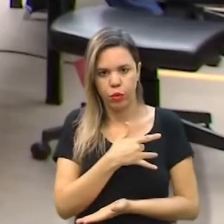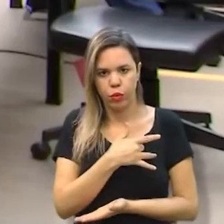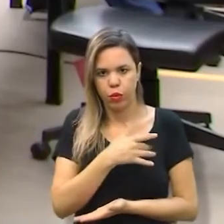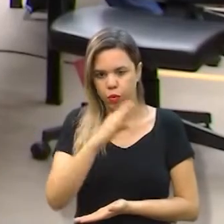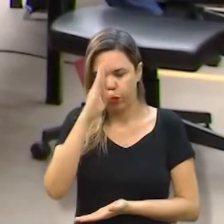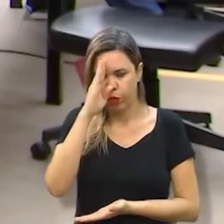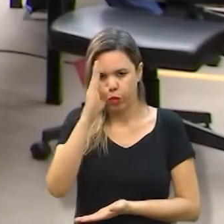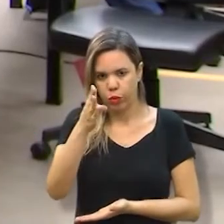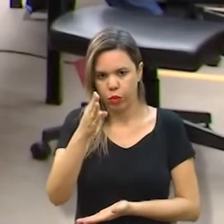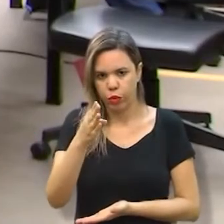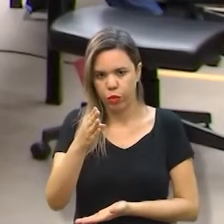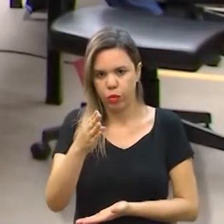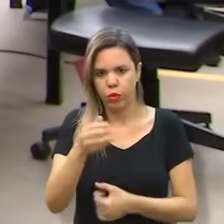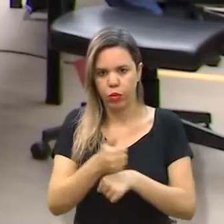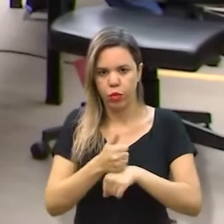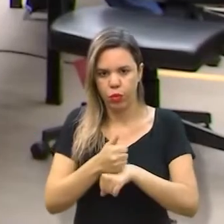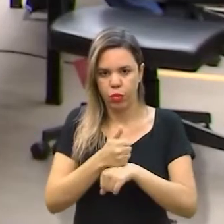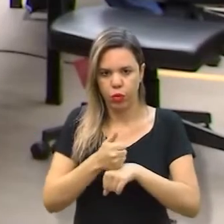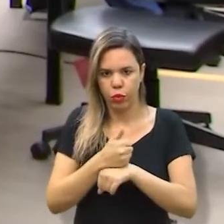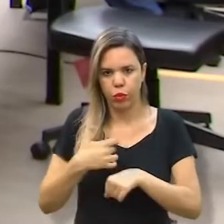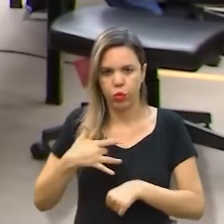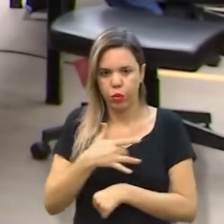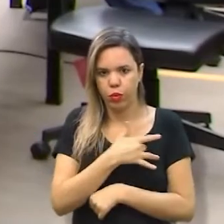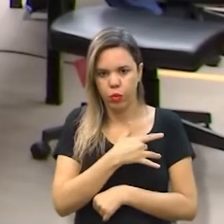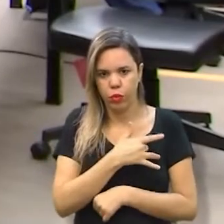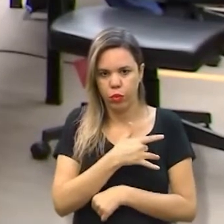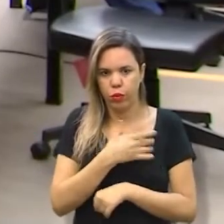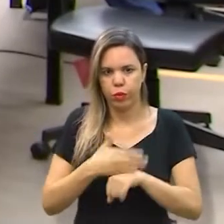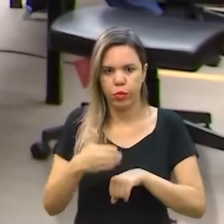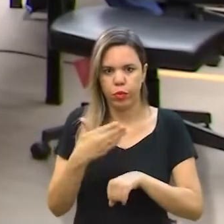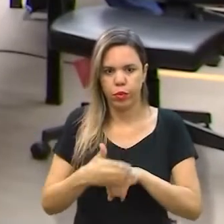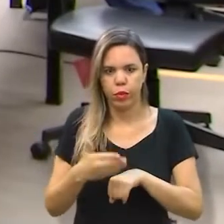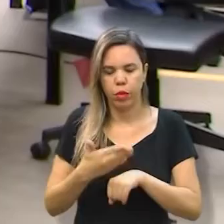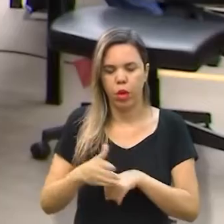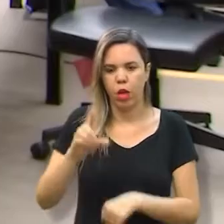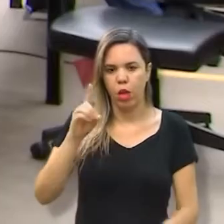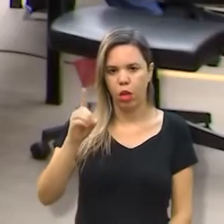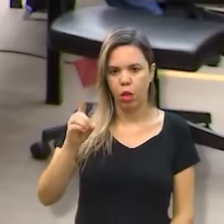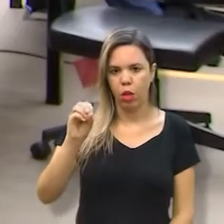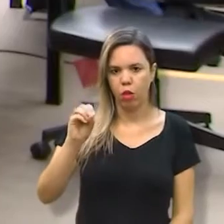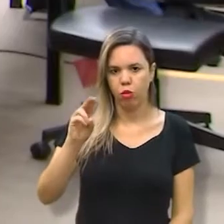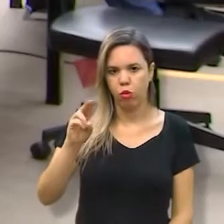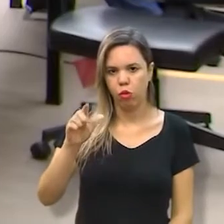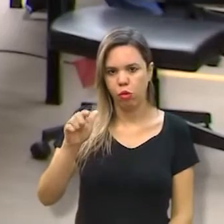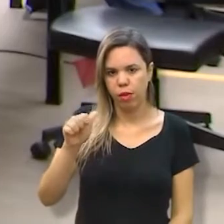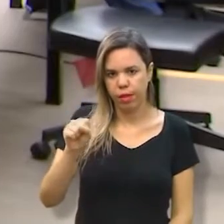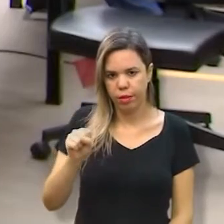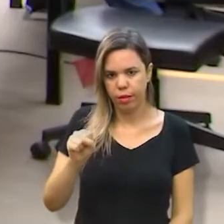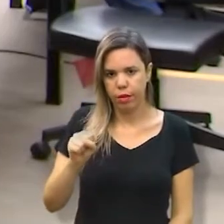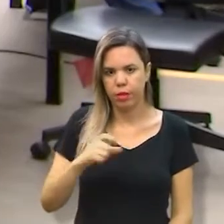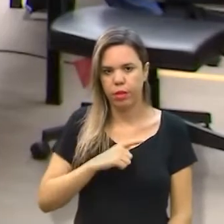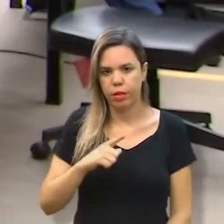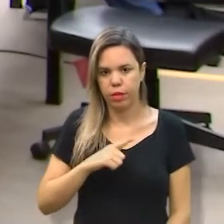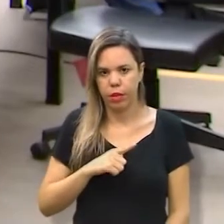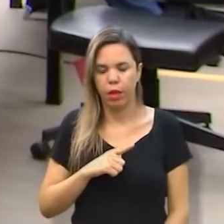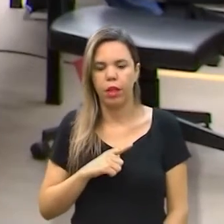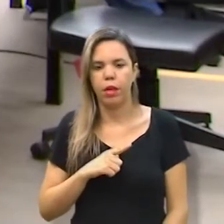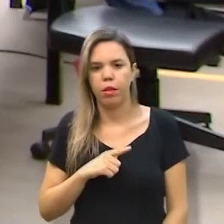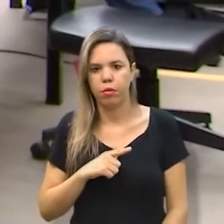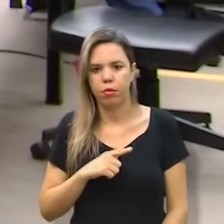saúde, principalmente agentes comunitários de saúde, sobre as práticas da doulagem. A doulagem que tem